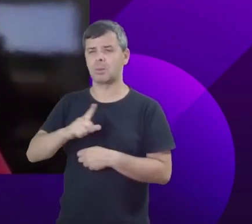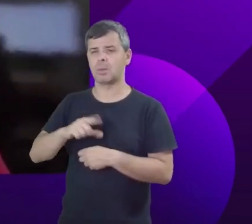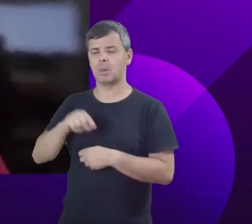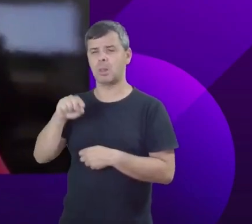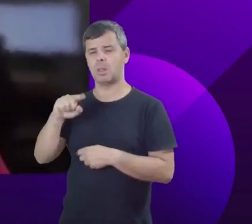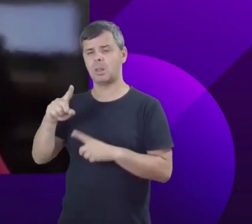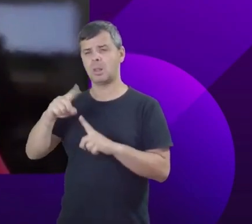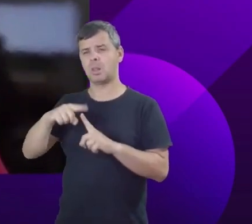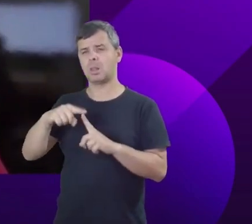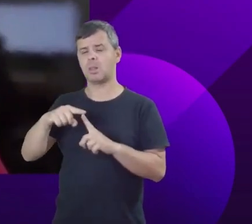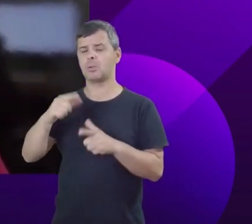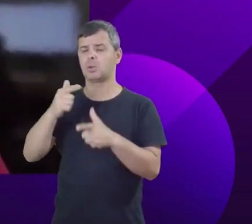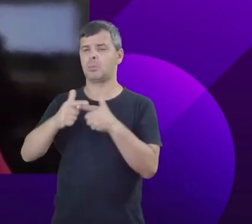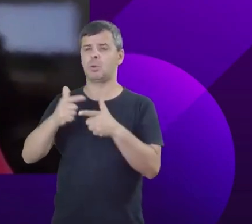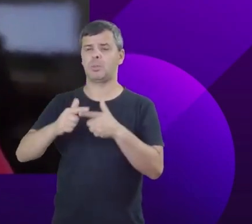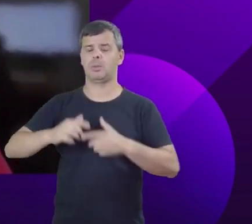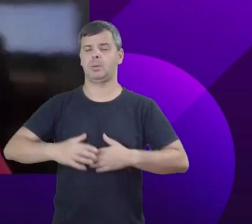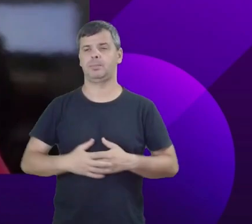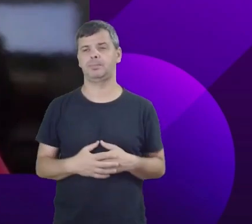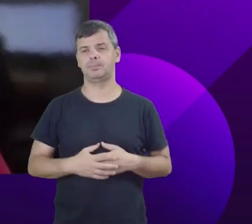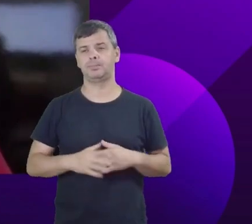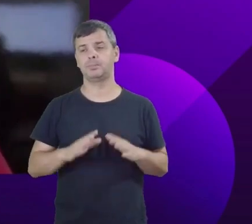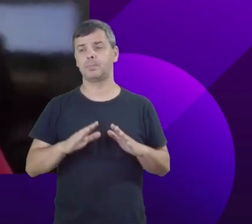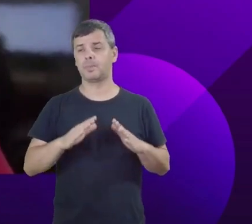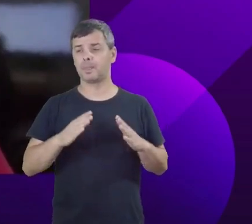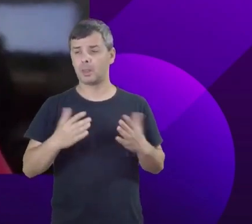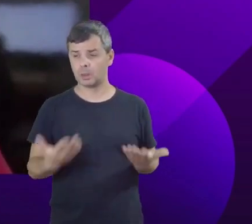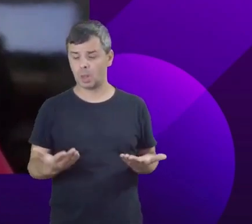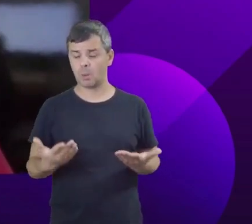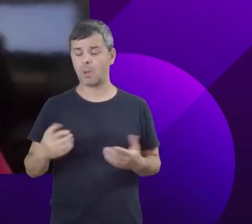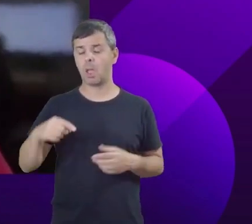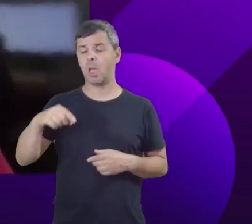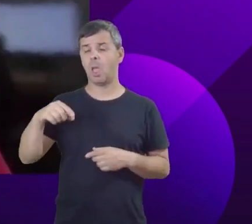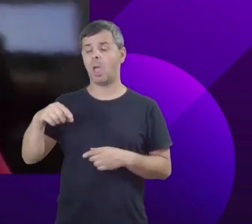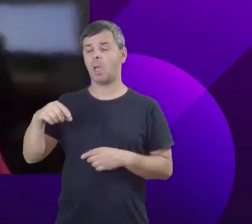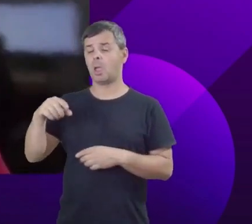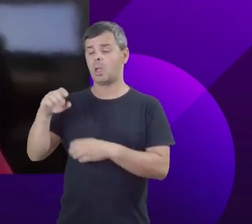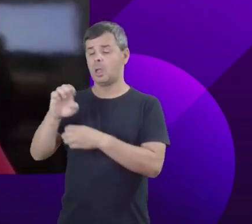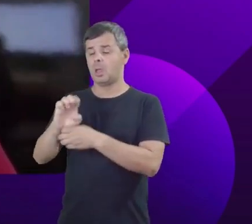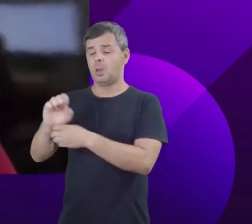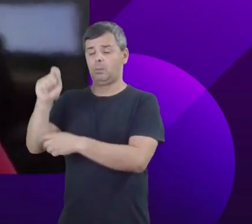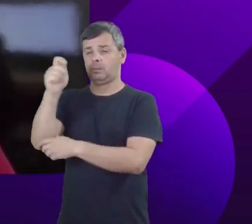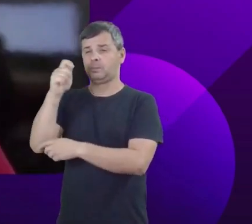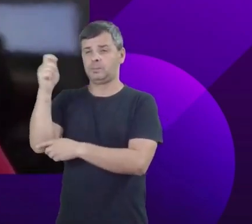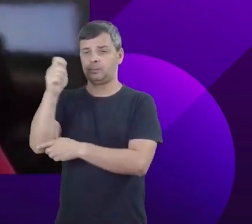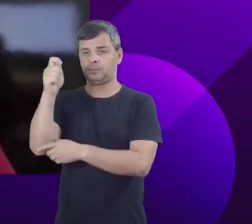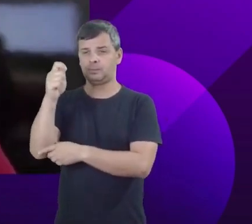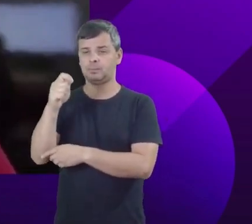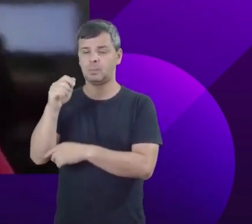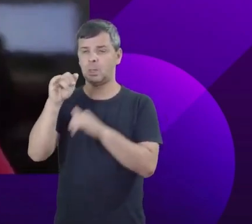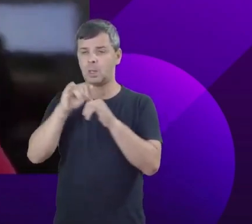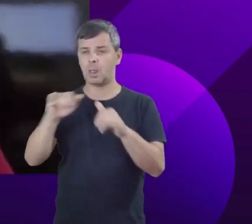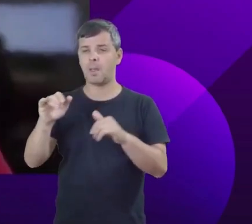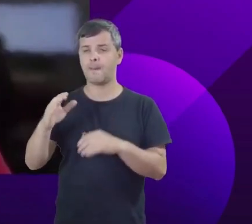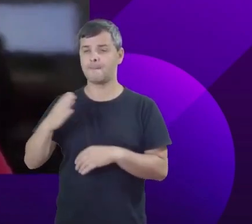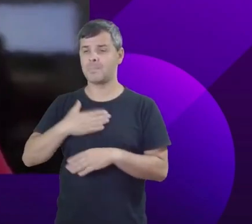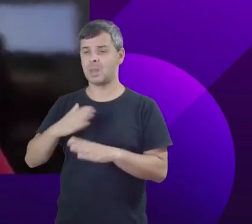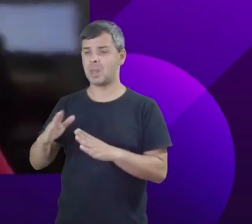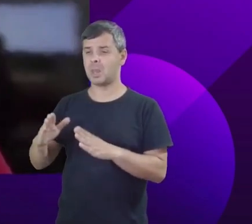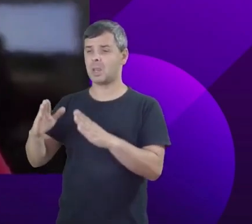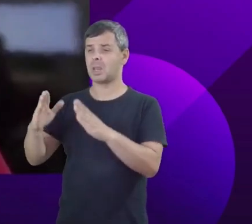tipo de catástrofe mais. Então, aqui no Rio Grande do Sul foi anunciado o Minha Casa Minha